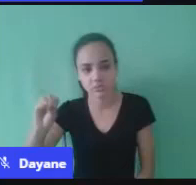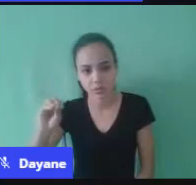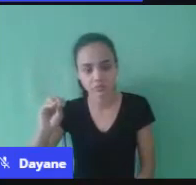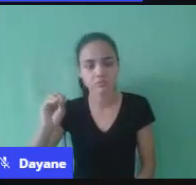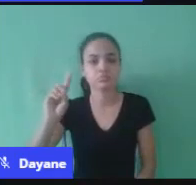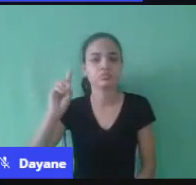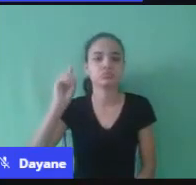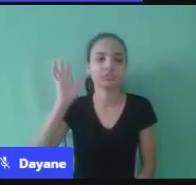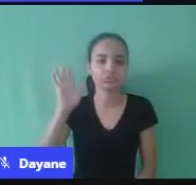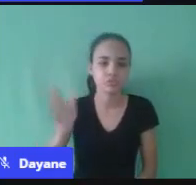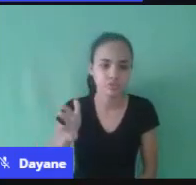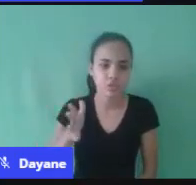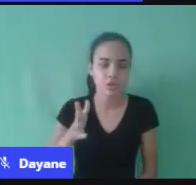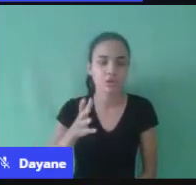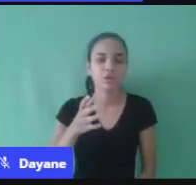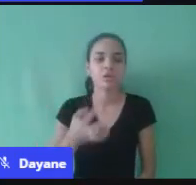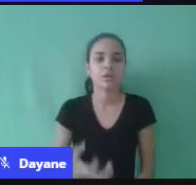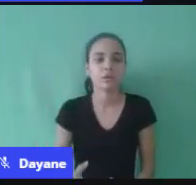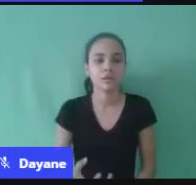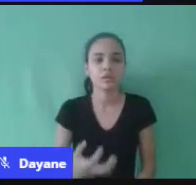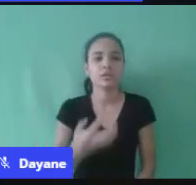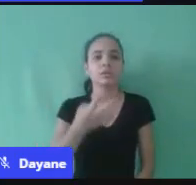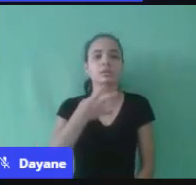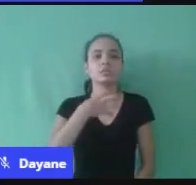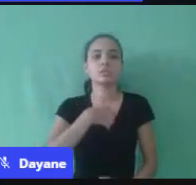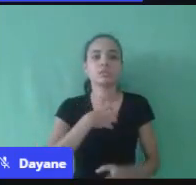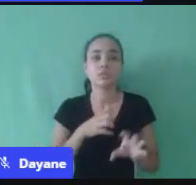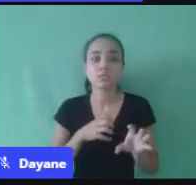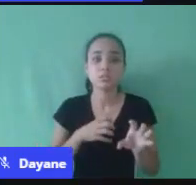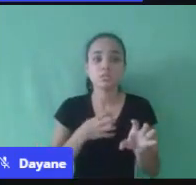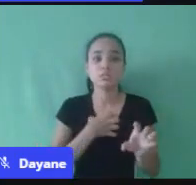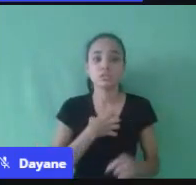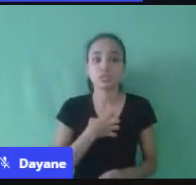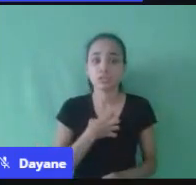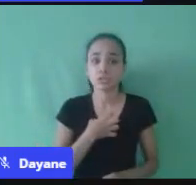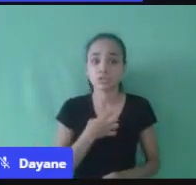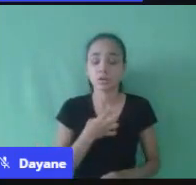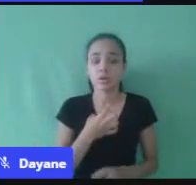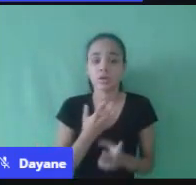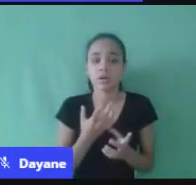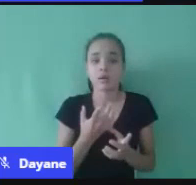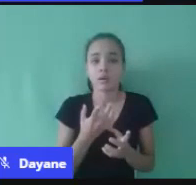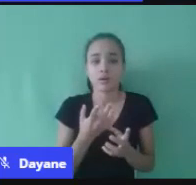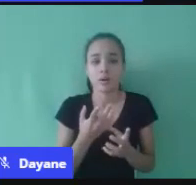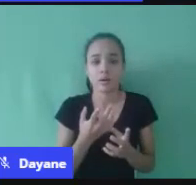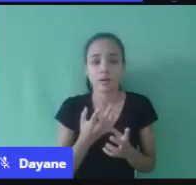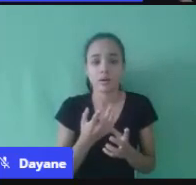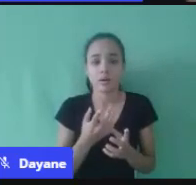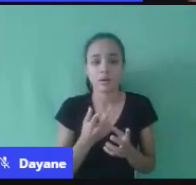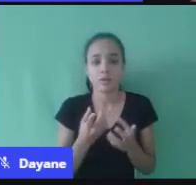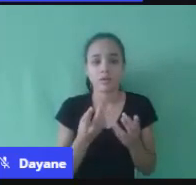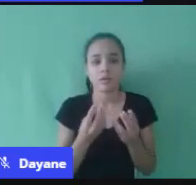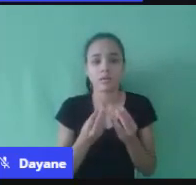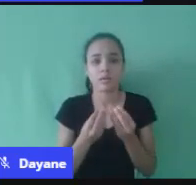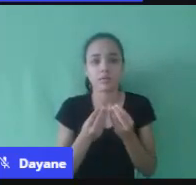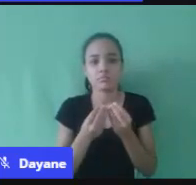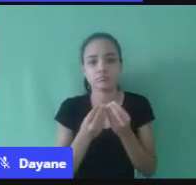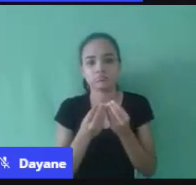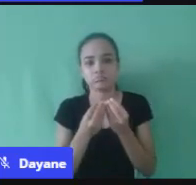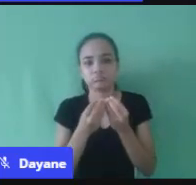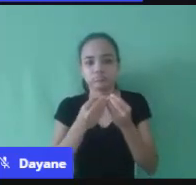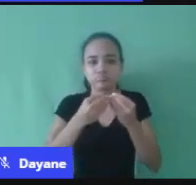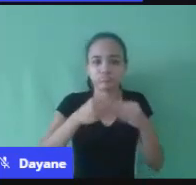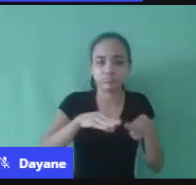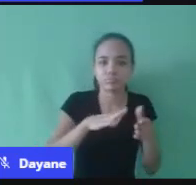trabalho, né, da ação do homem, né? Mas, basicamente, nós temos um cerradão, que é uma mata